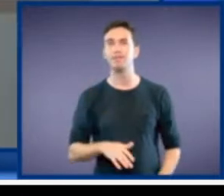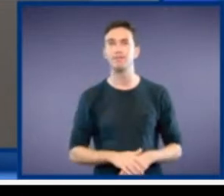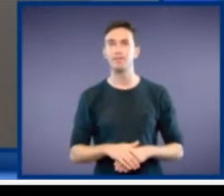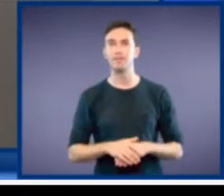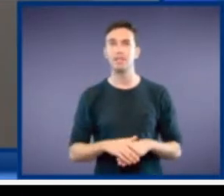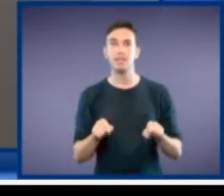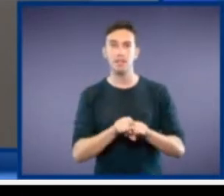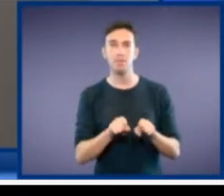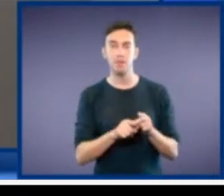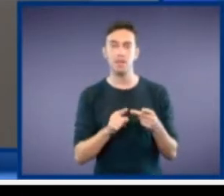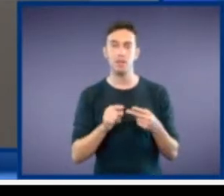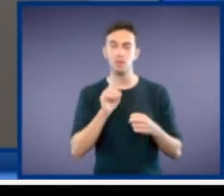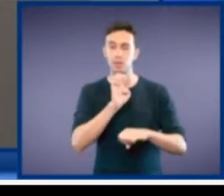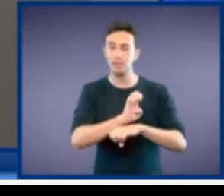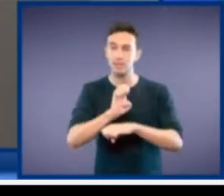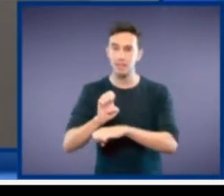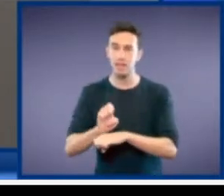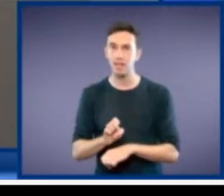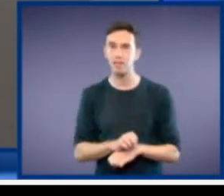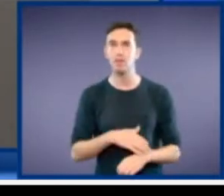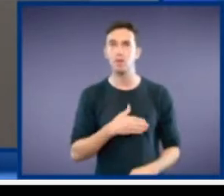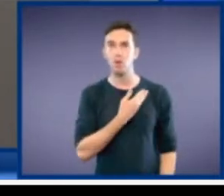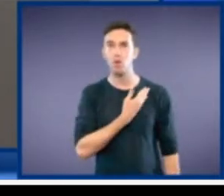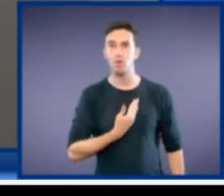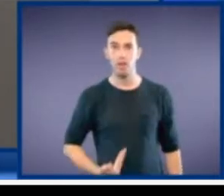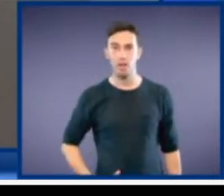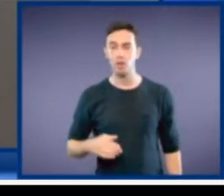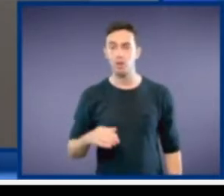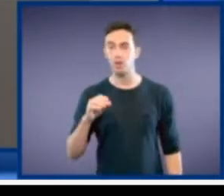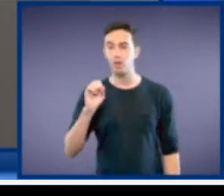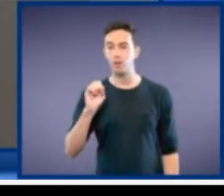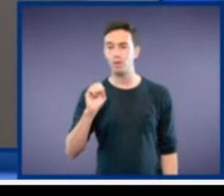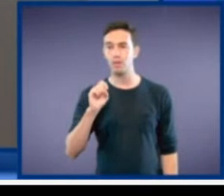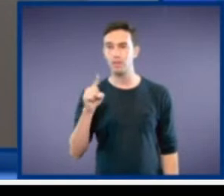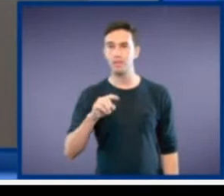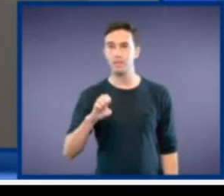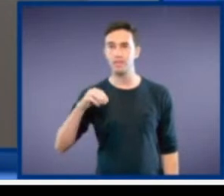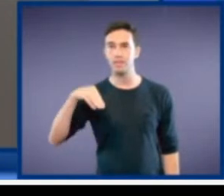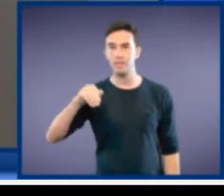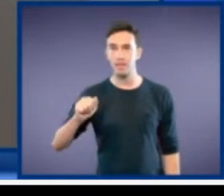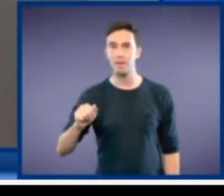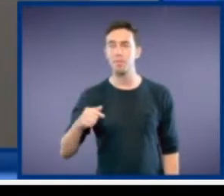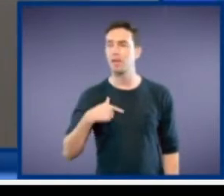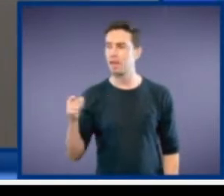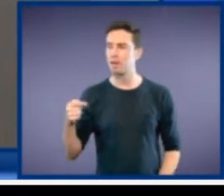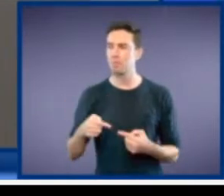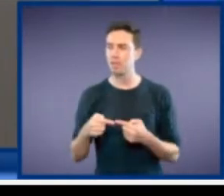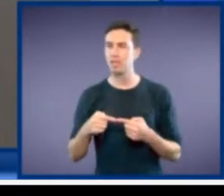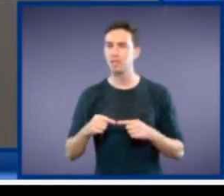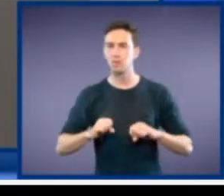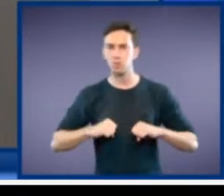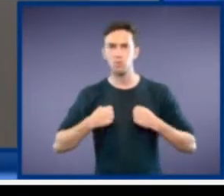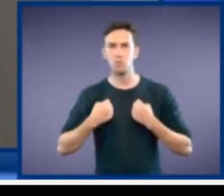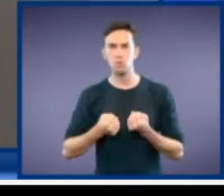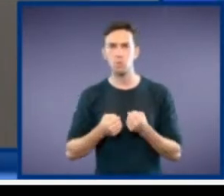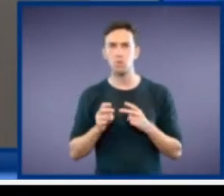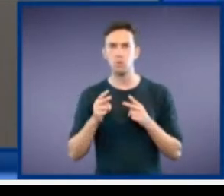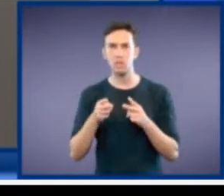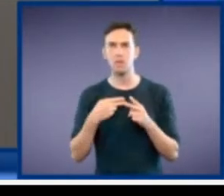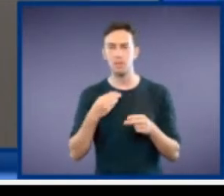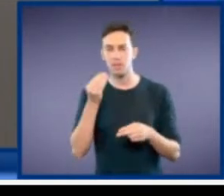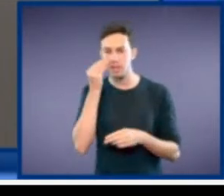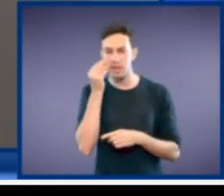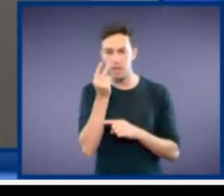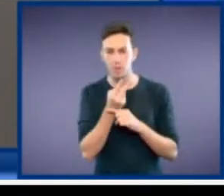dos estados, o governador Zema. Eu diria que é um baluarte aí da busca pela modernização